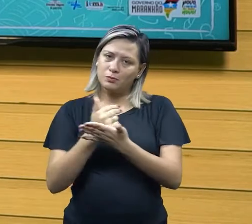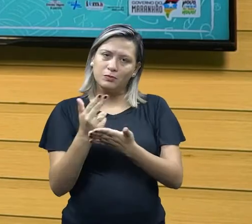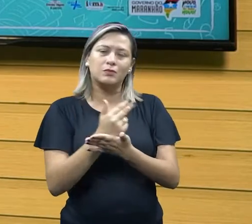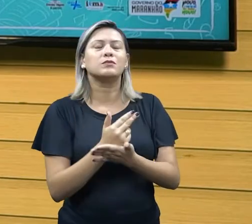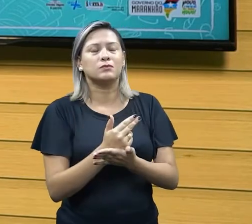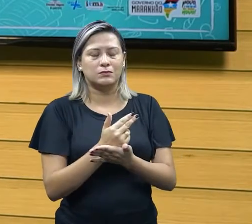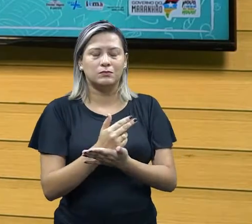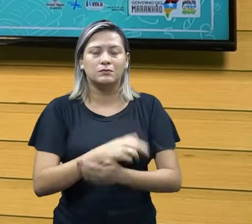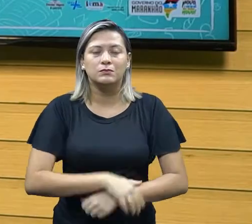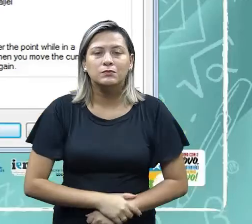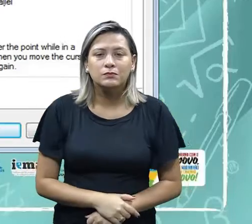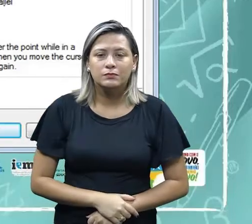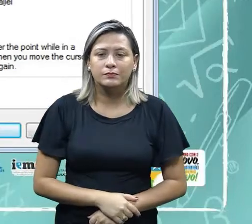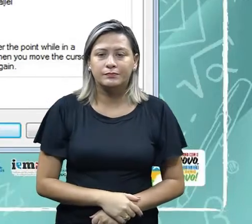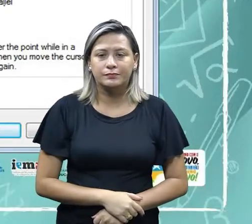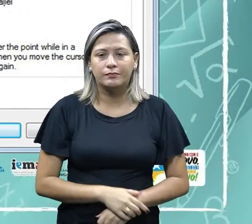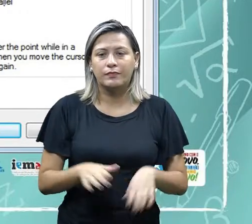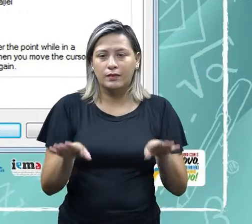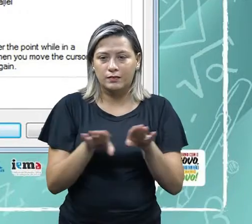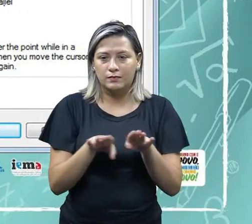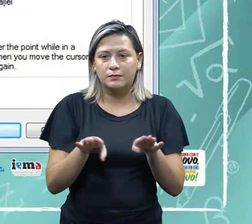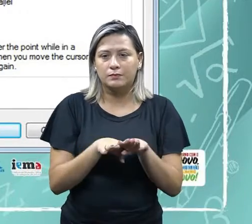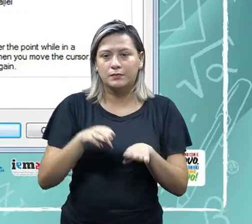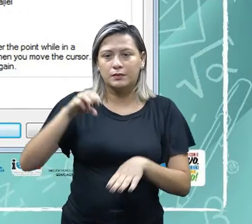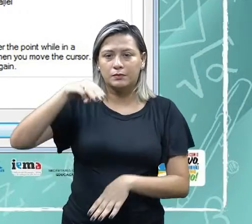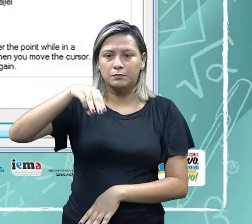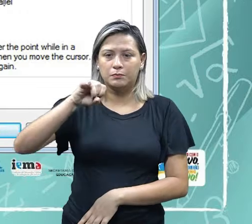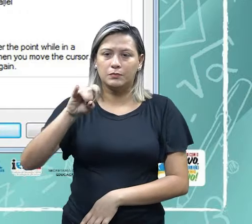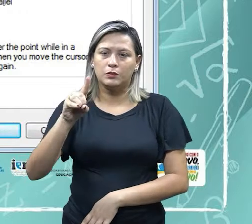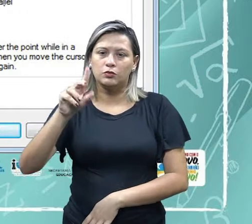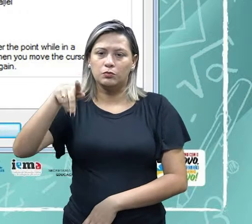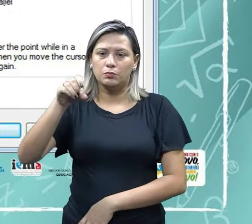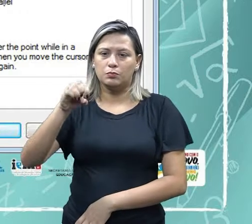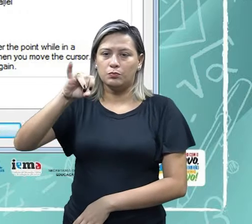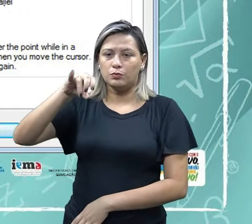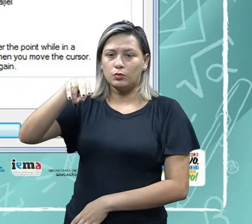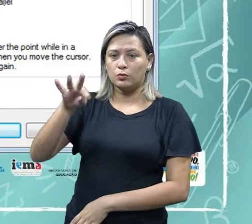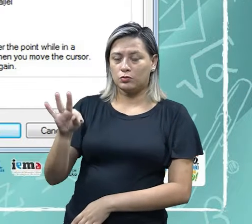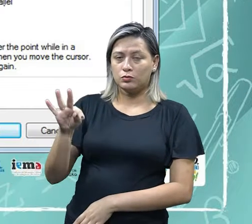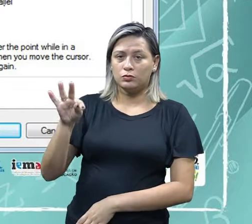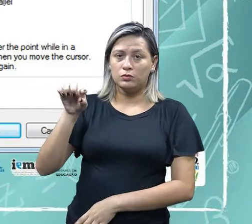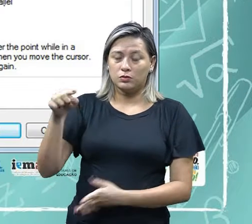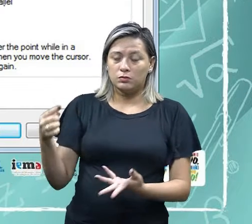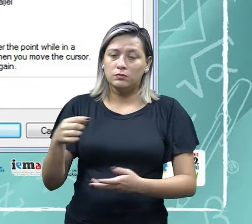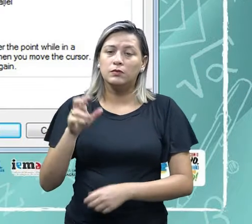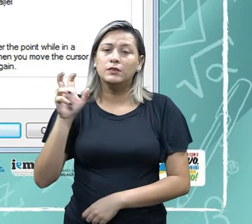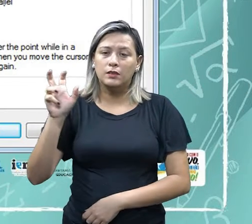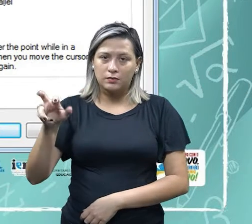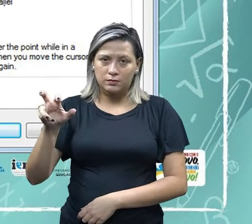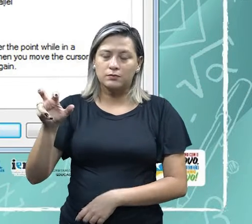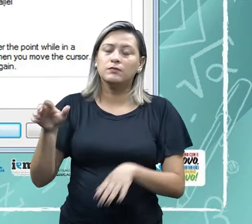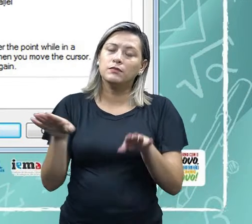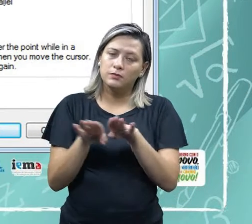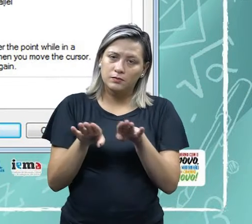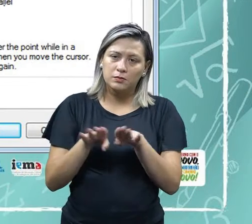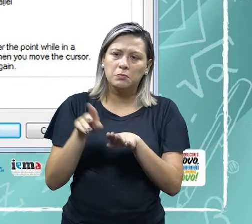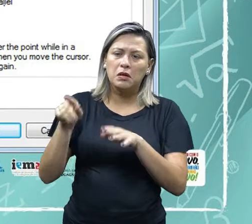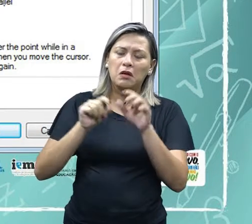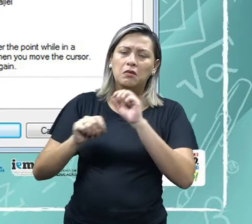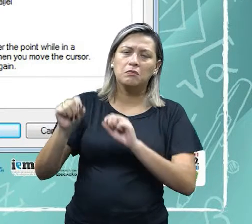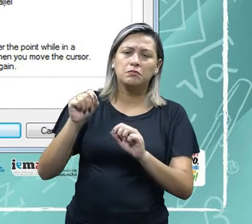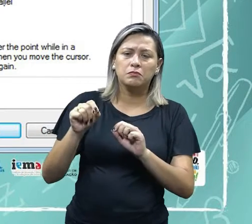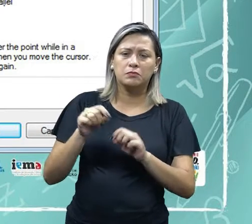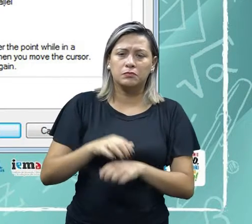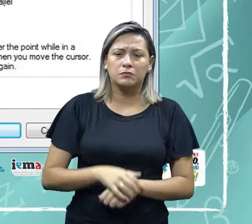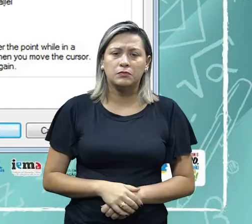próxima parte do desenho. Tem também o Midpoint, que não está selecionado aqui, mas você seleciona. O que é o midpoint? É o